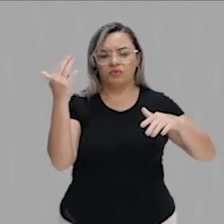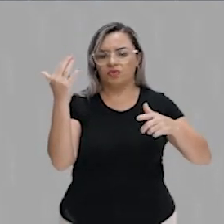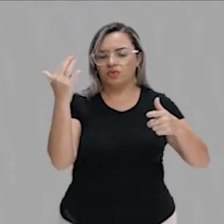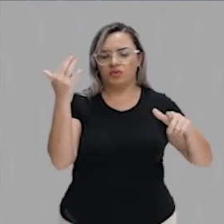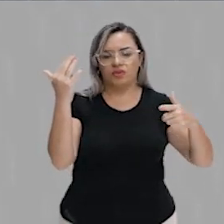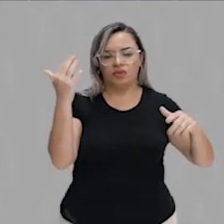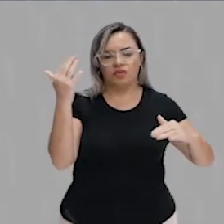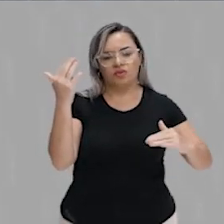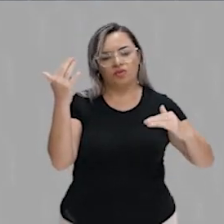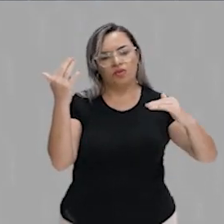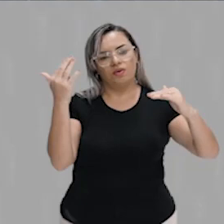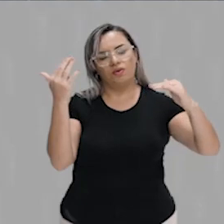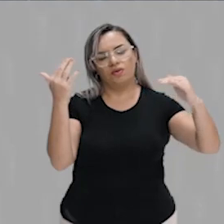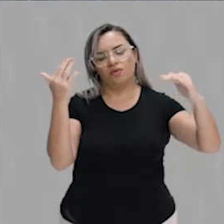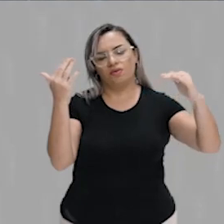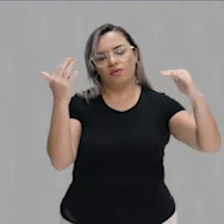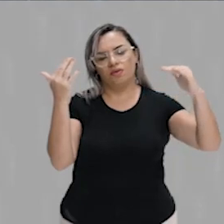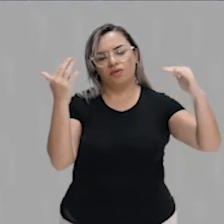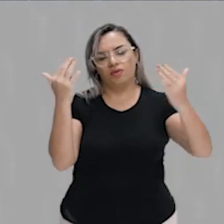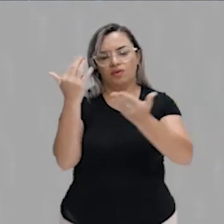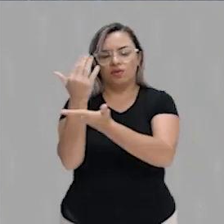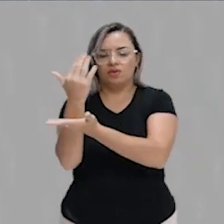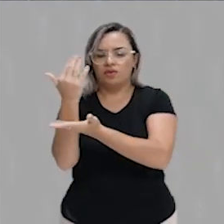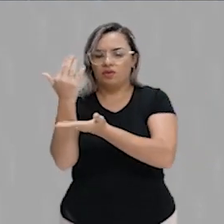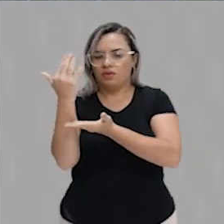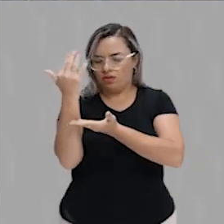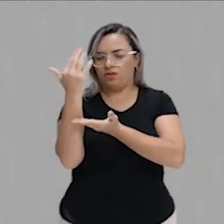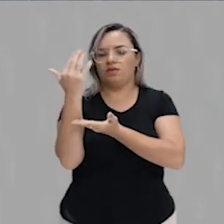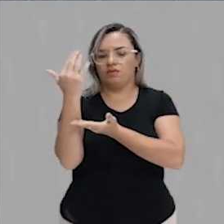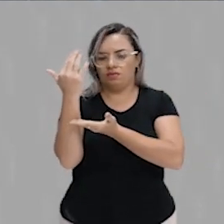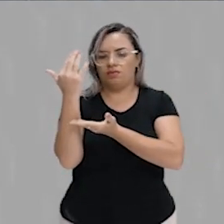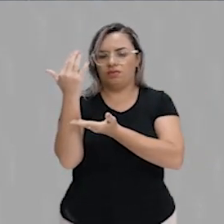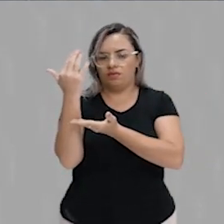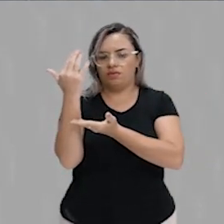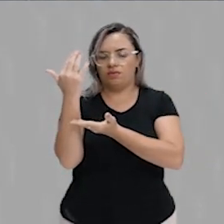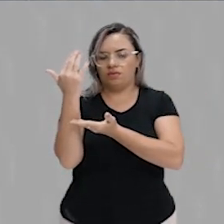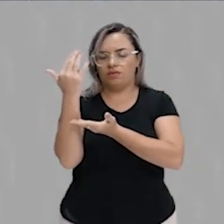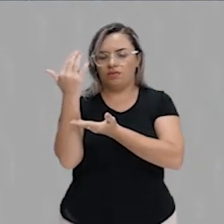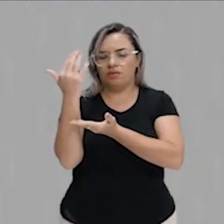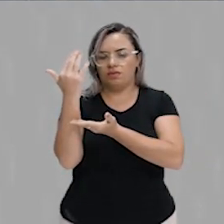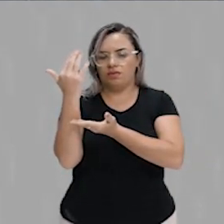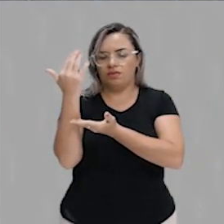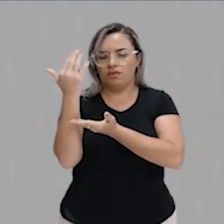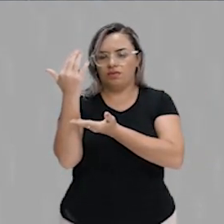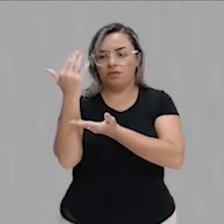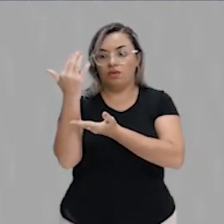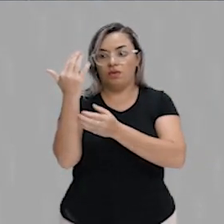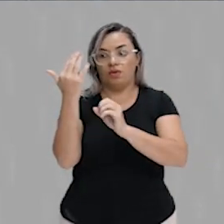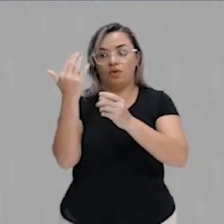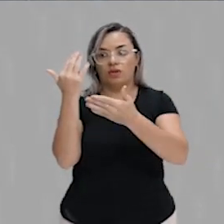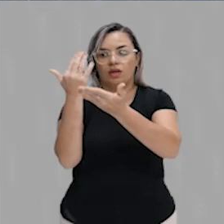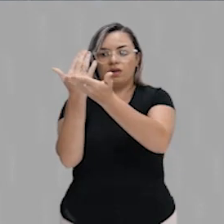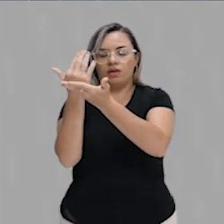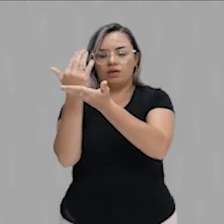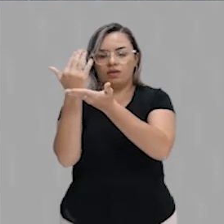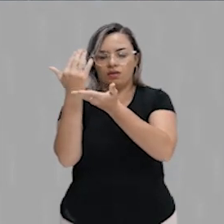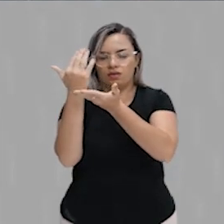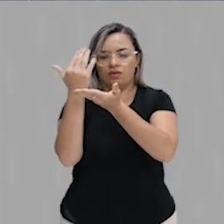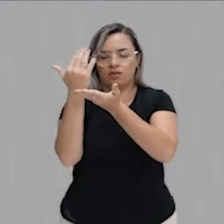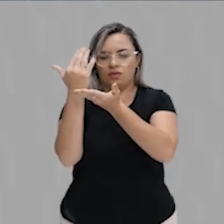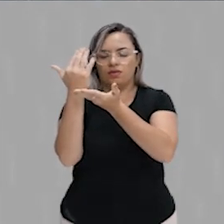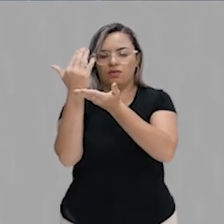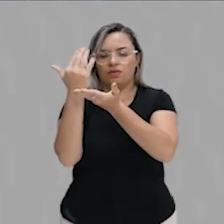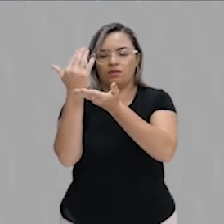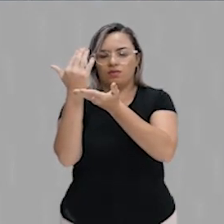da luz. Quando você corta essa gema, a gema apical, que é a gema do ápice, que fica na ponta do caule, ou então quando